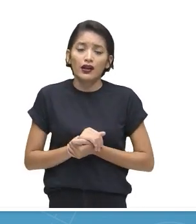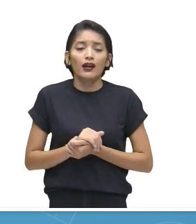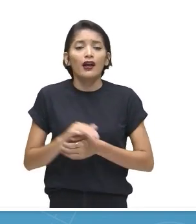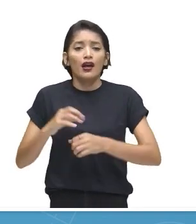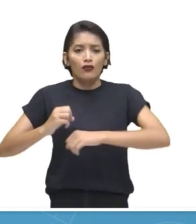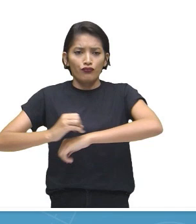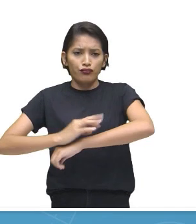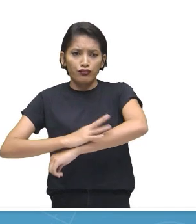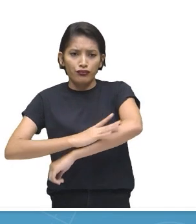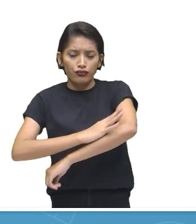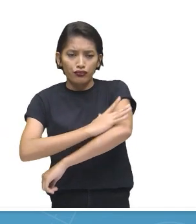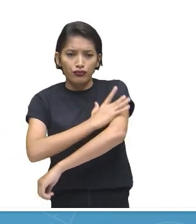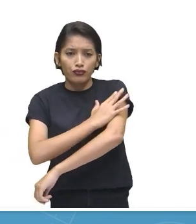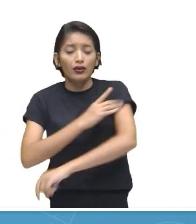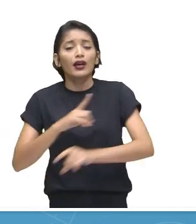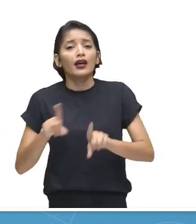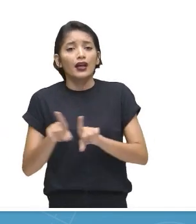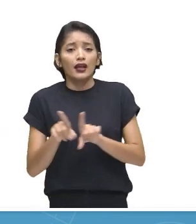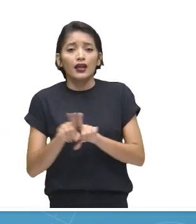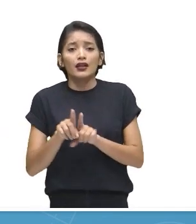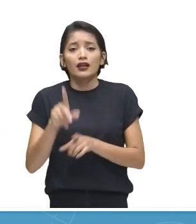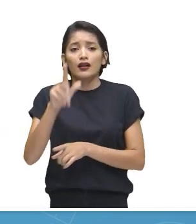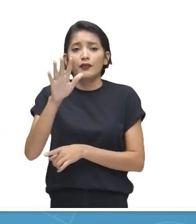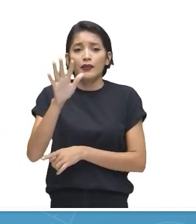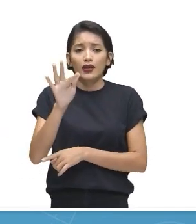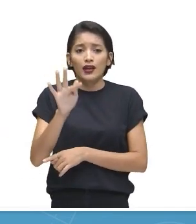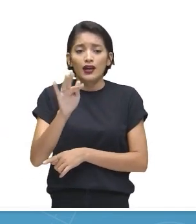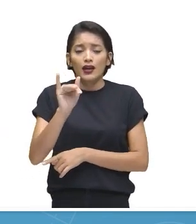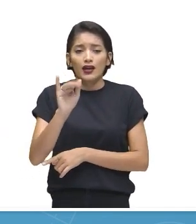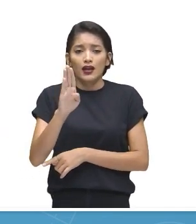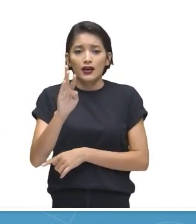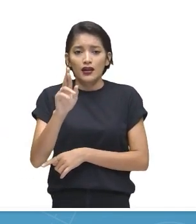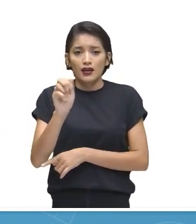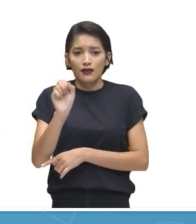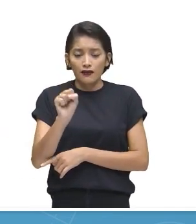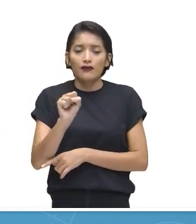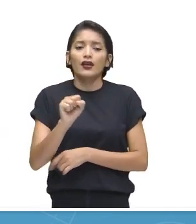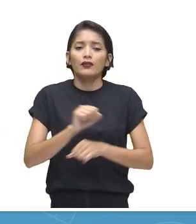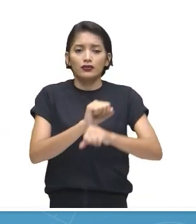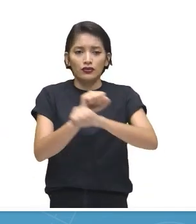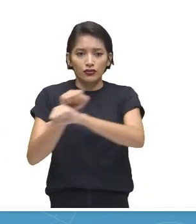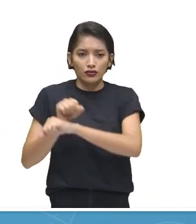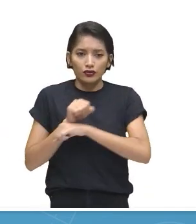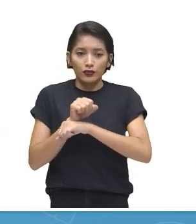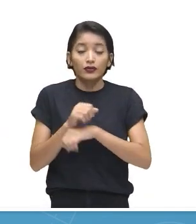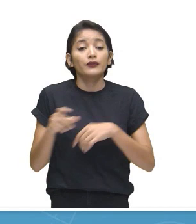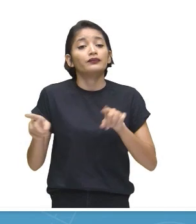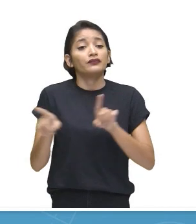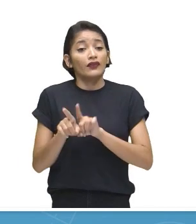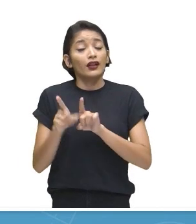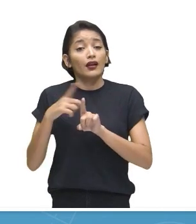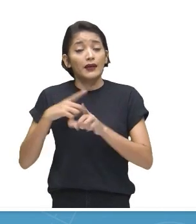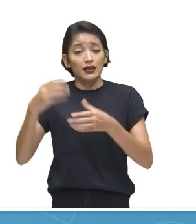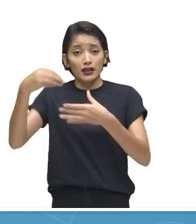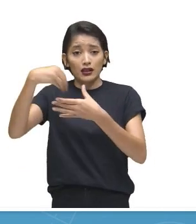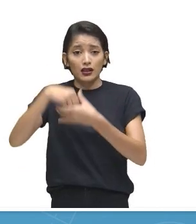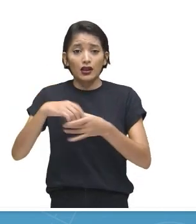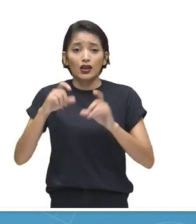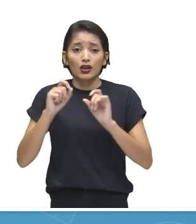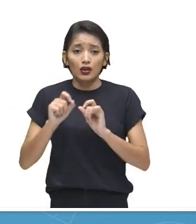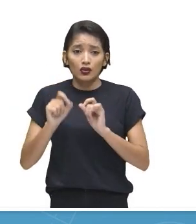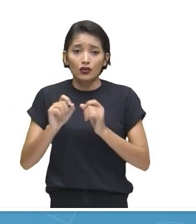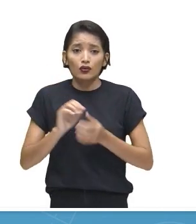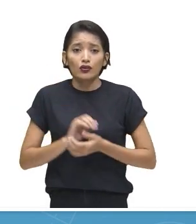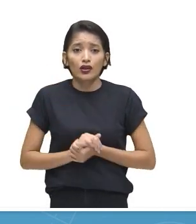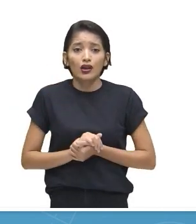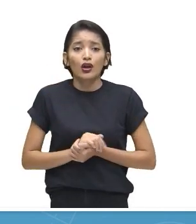nervosas e fibras proteicas que conferem flexibilidade e firmeza. Também se encontram na derme as glândulas